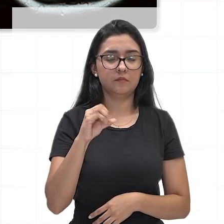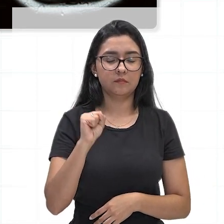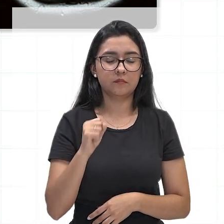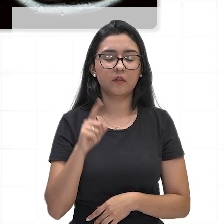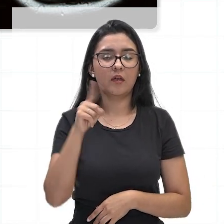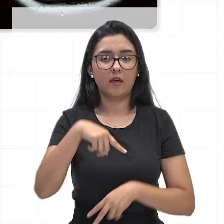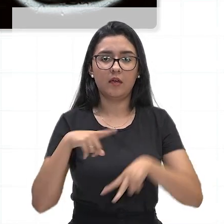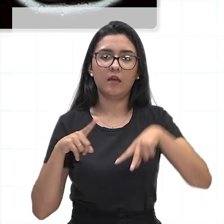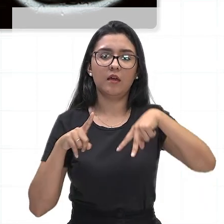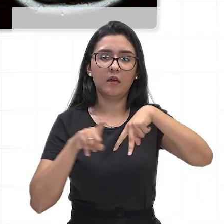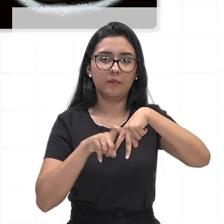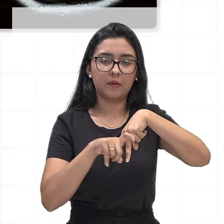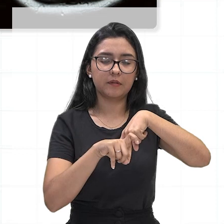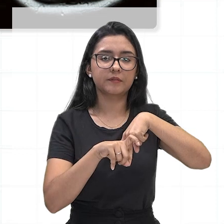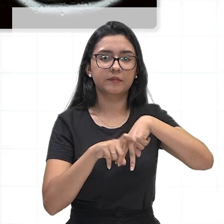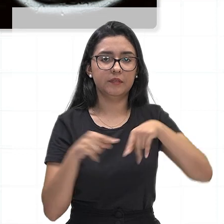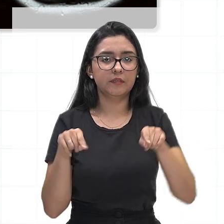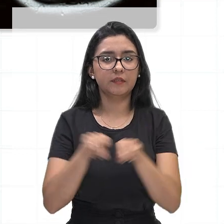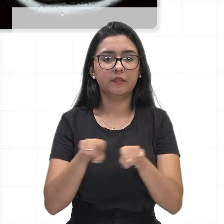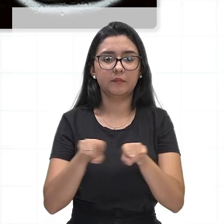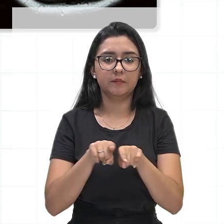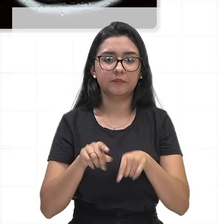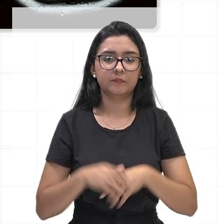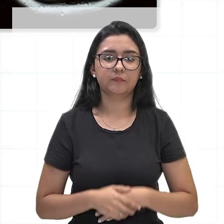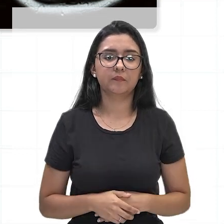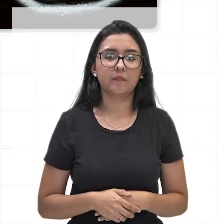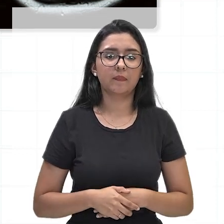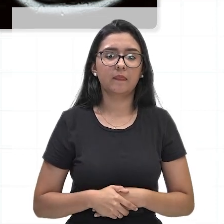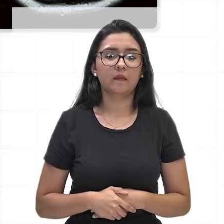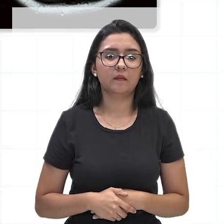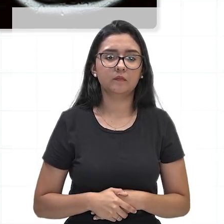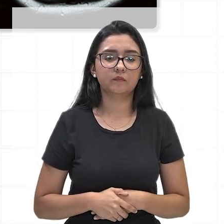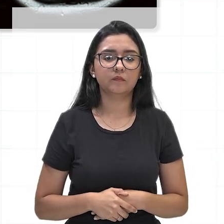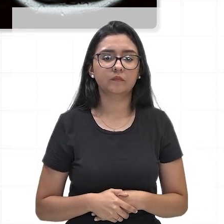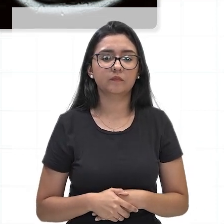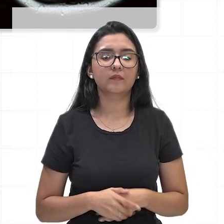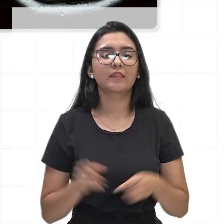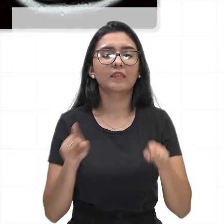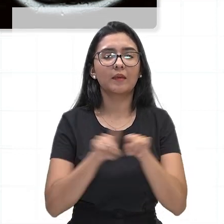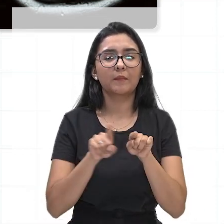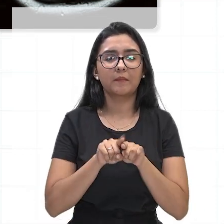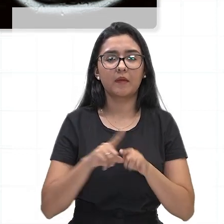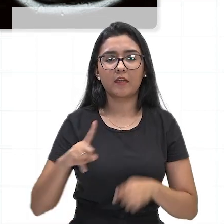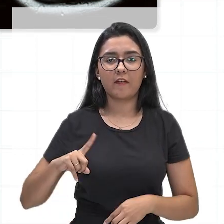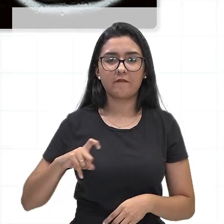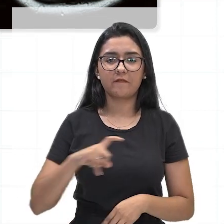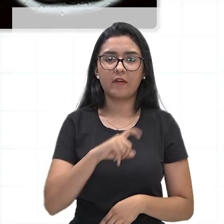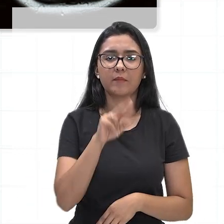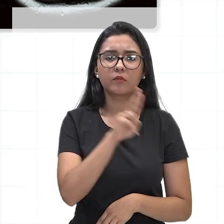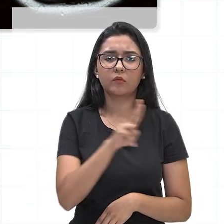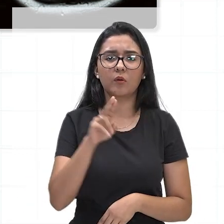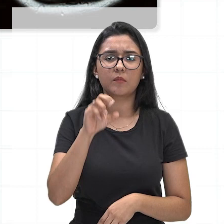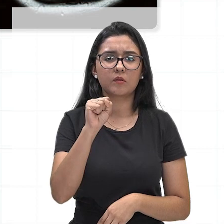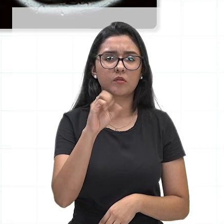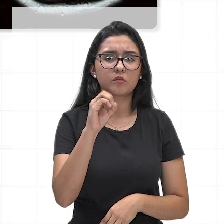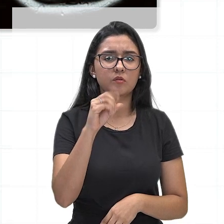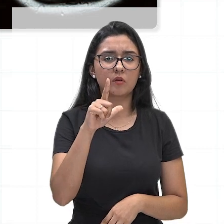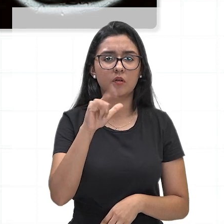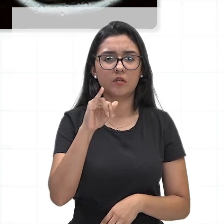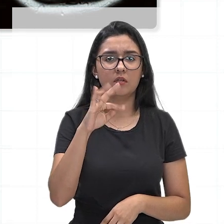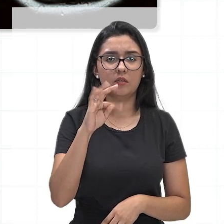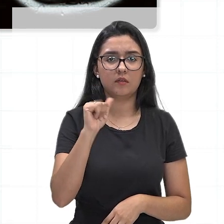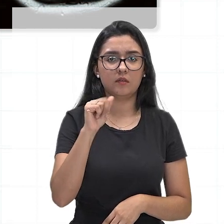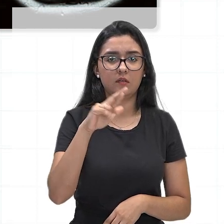são parasitas, dentre as quais as tênias, também conhecidas como solitárias. Você já deve ter ouvido falar aí desse